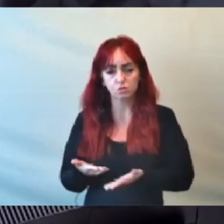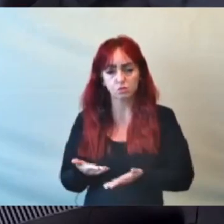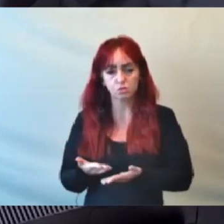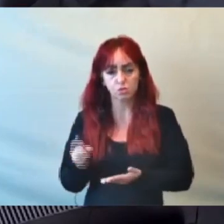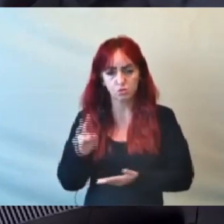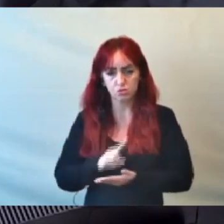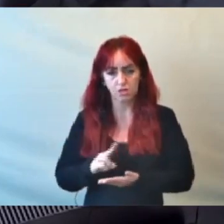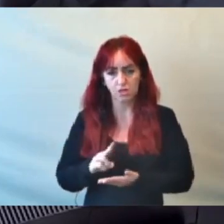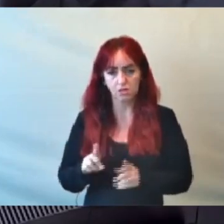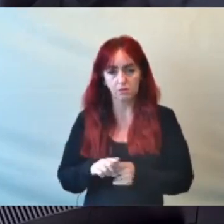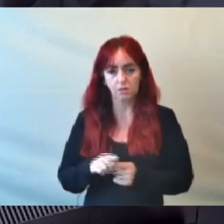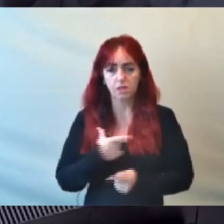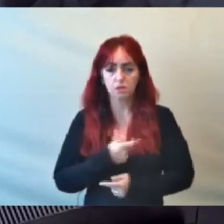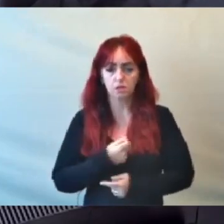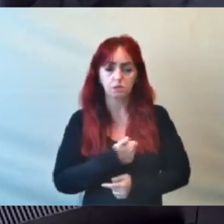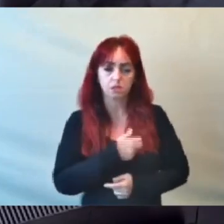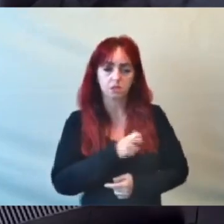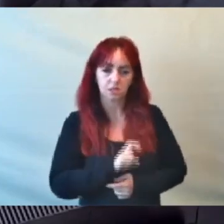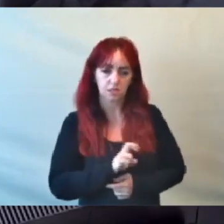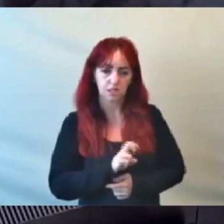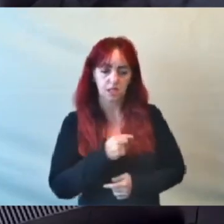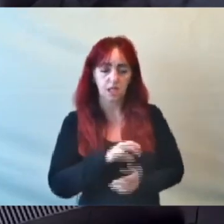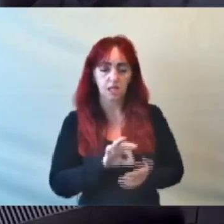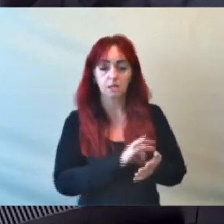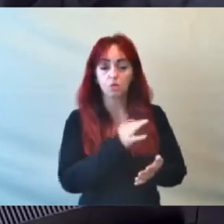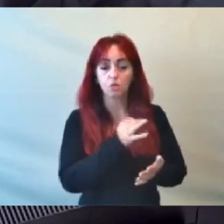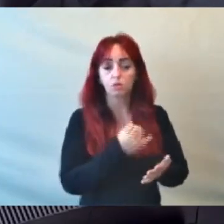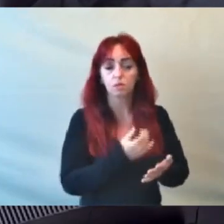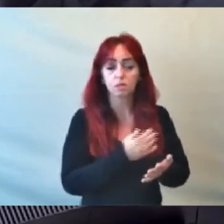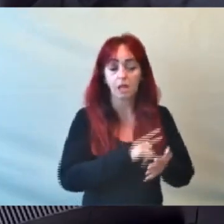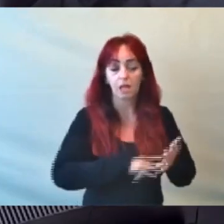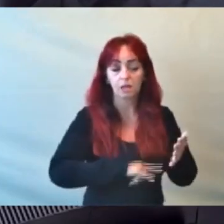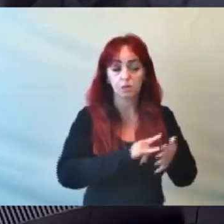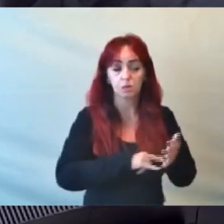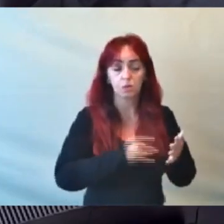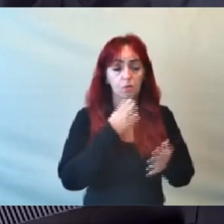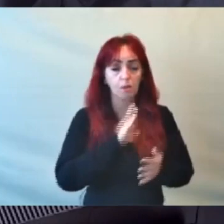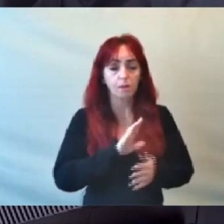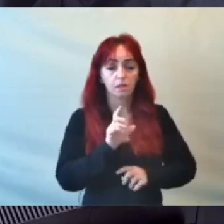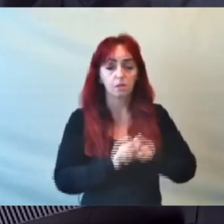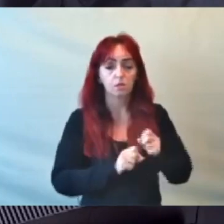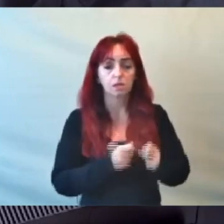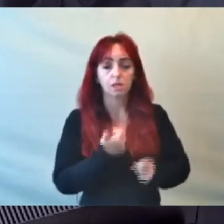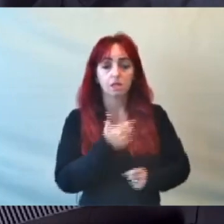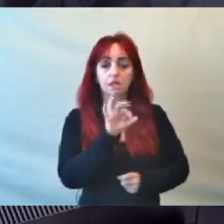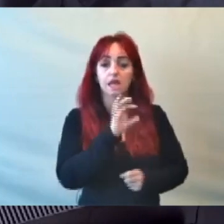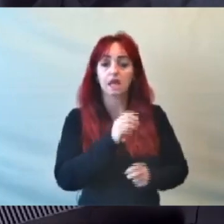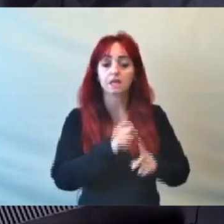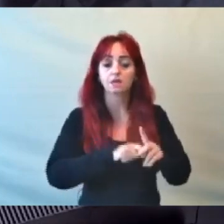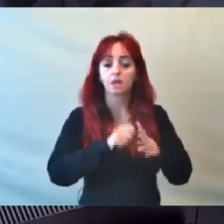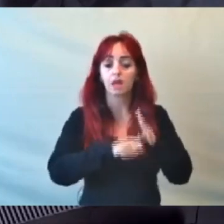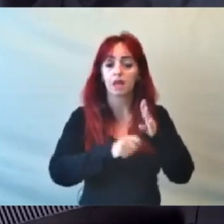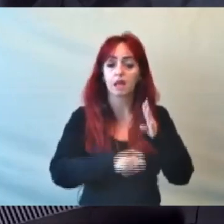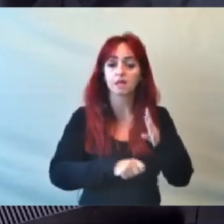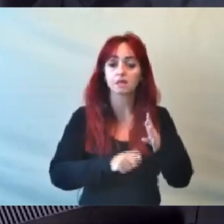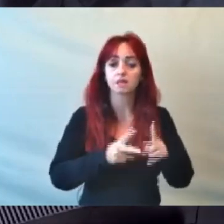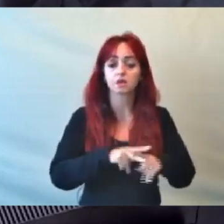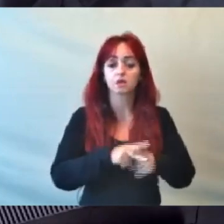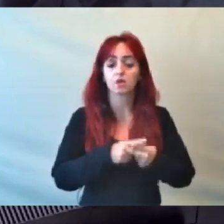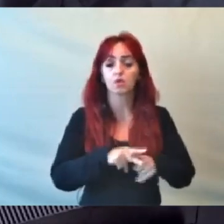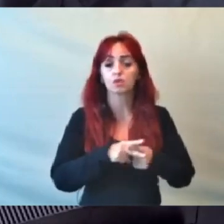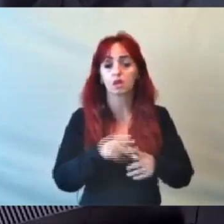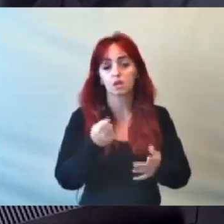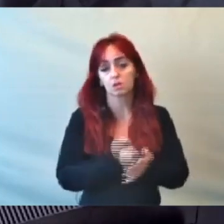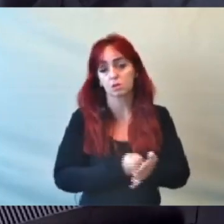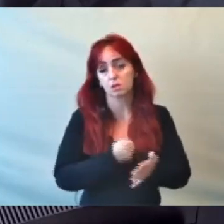esse contrato prometeu, em 10 meses, que resolveria o desafio de levar as águas da Lagoa da